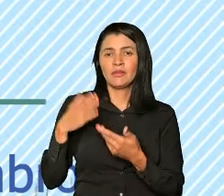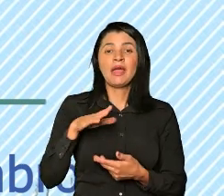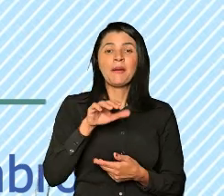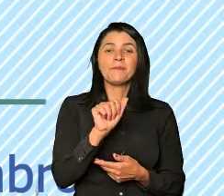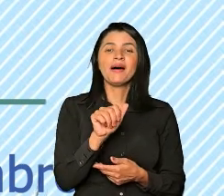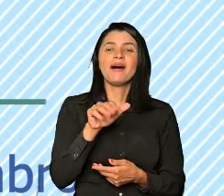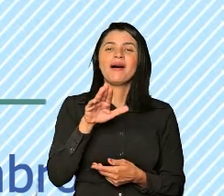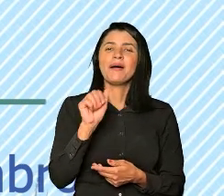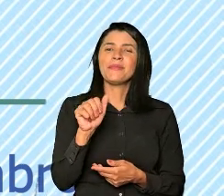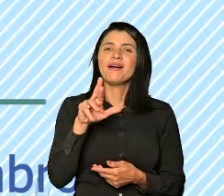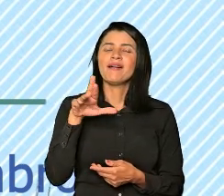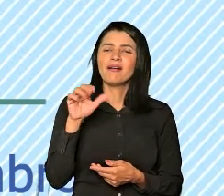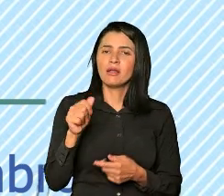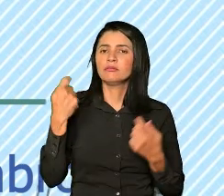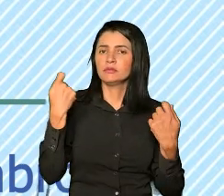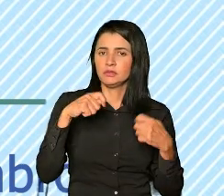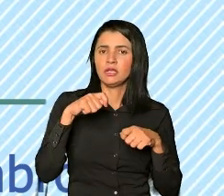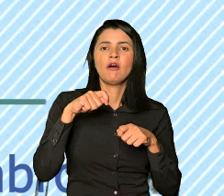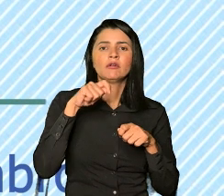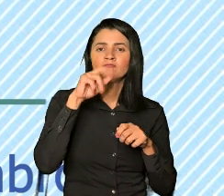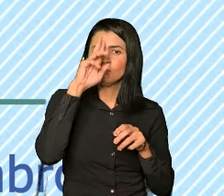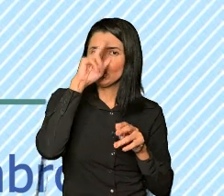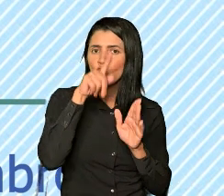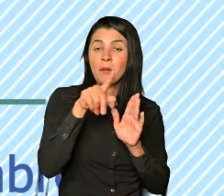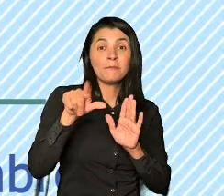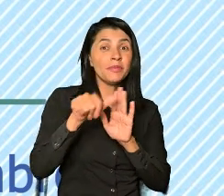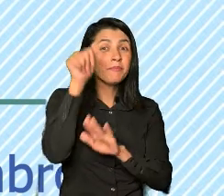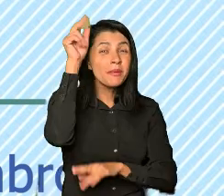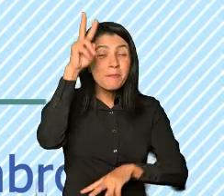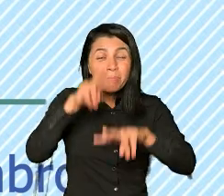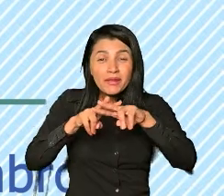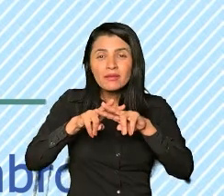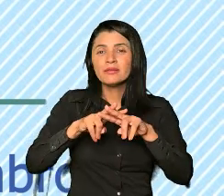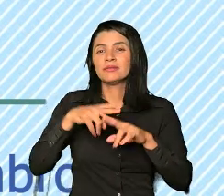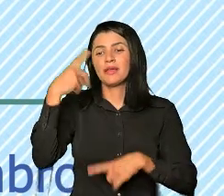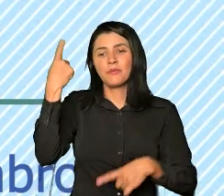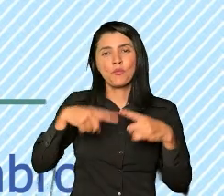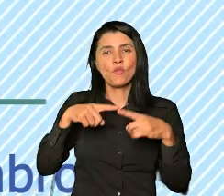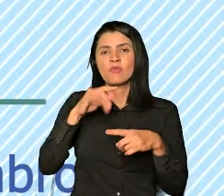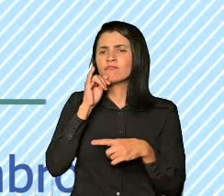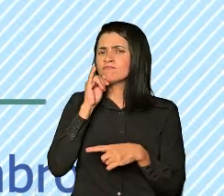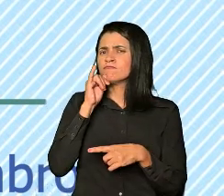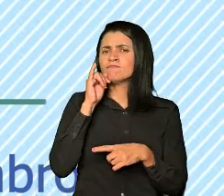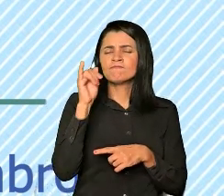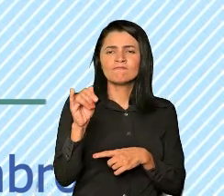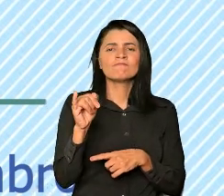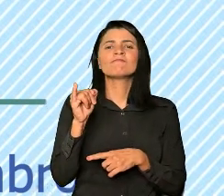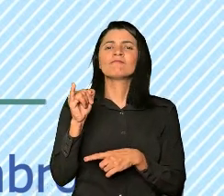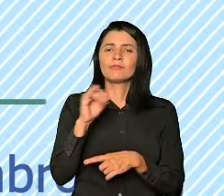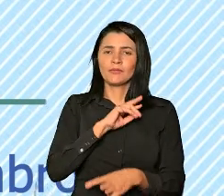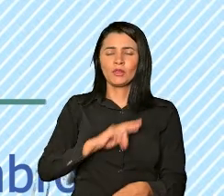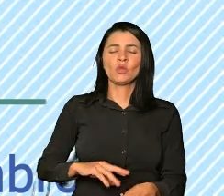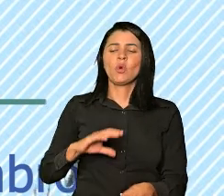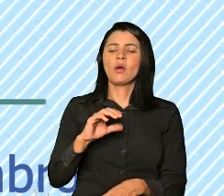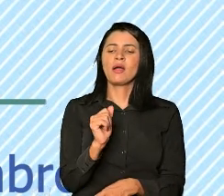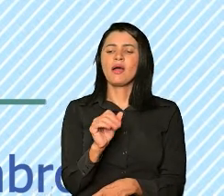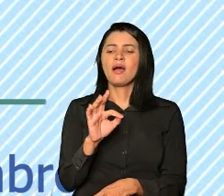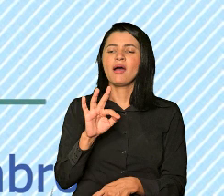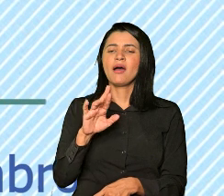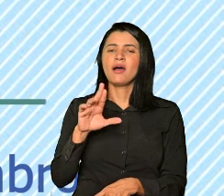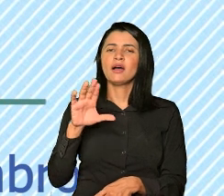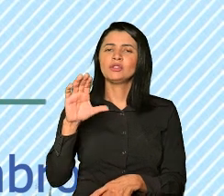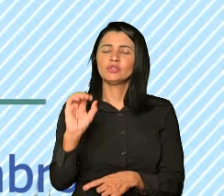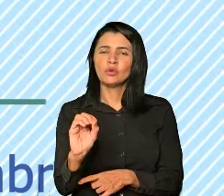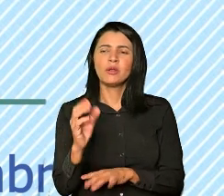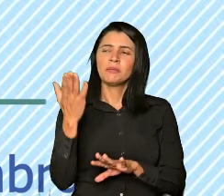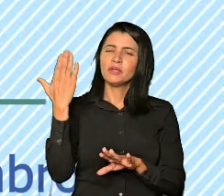grande biografia, considerada a primeira presa política, decretou a República do Crato, na época de Dom João